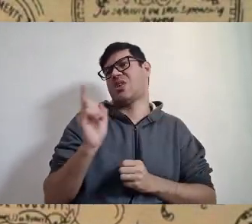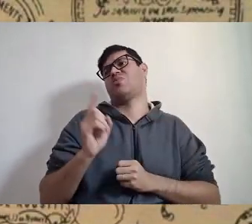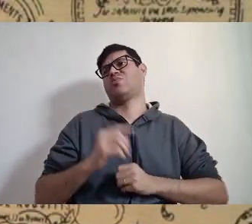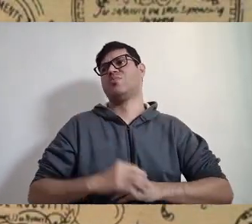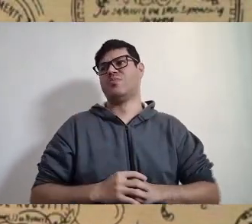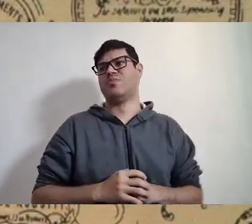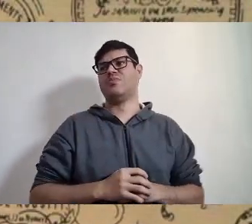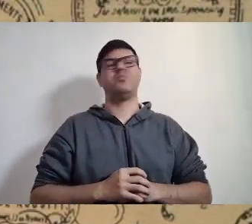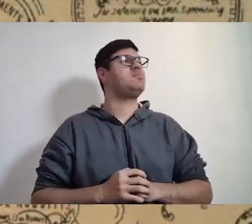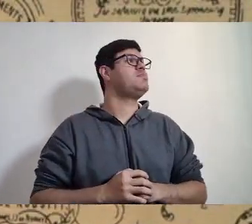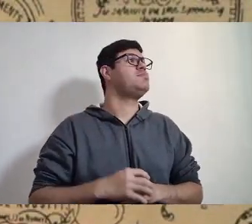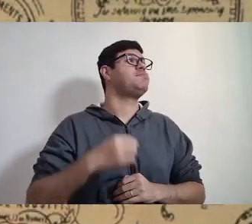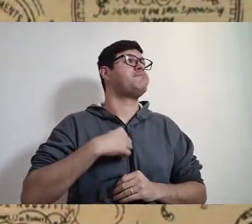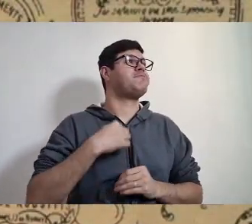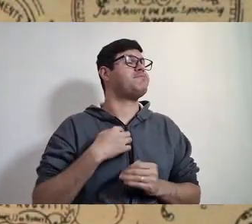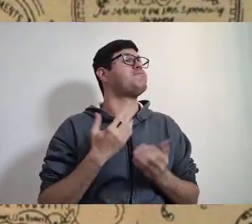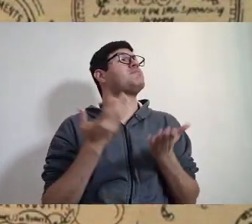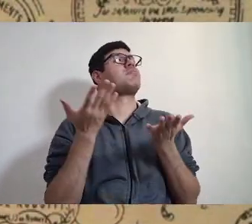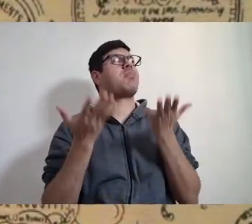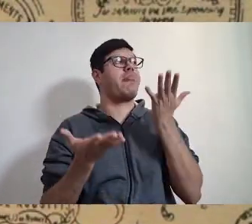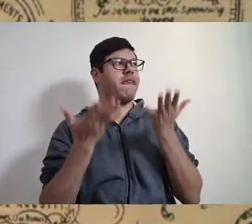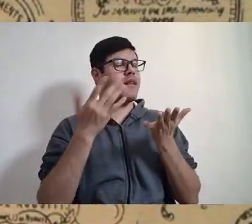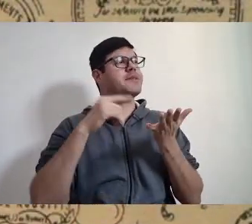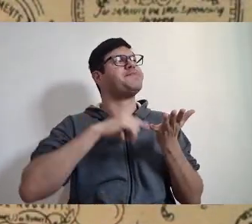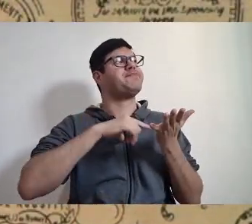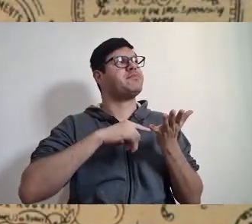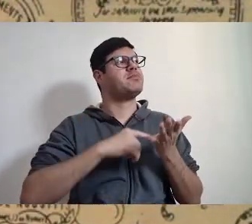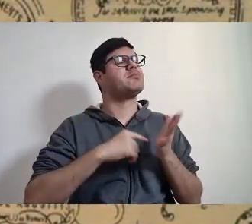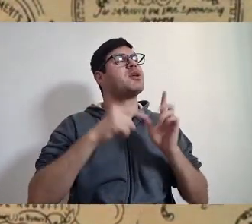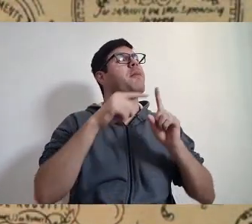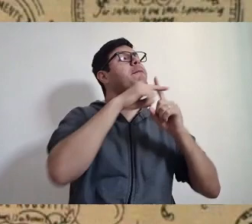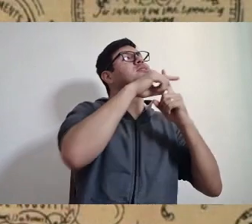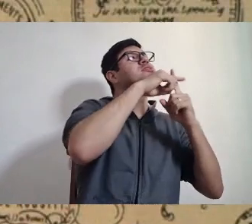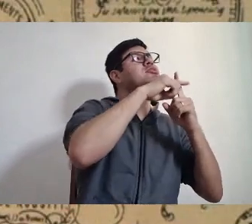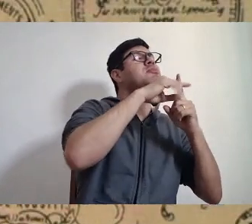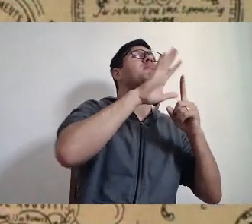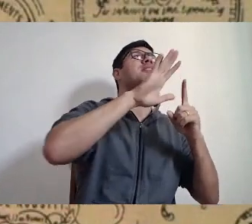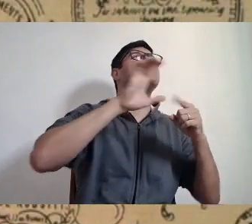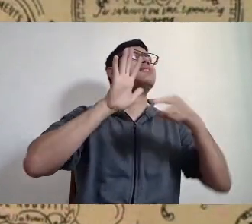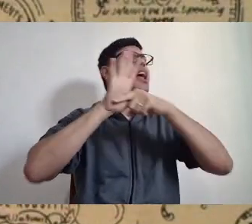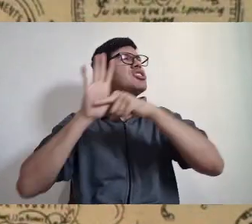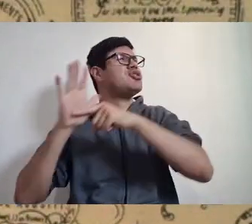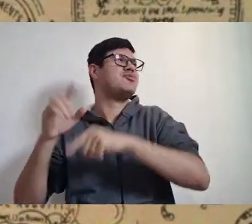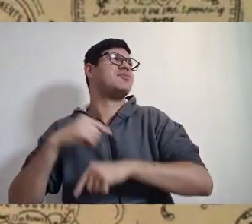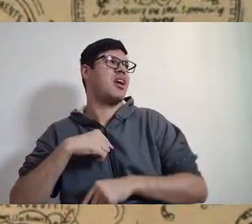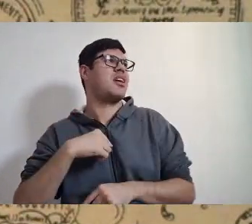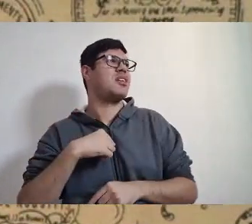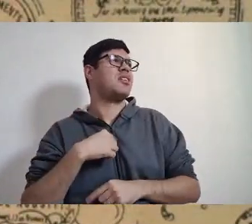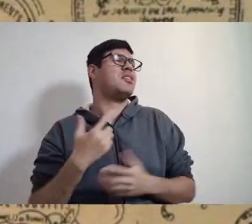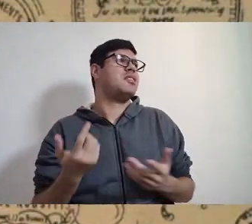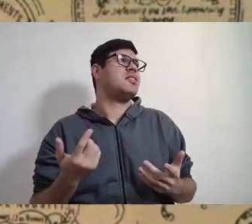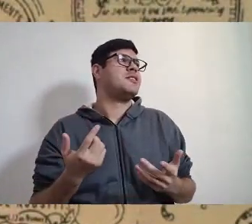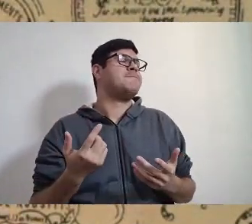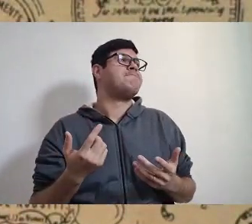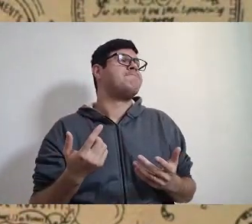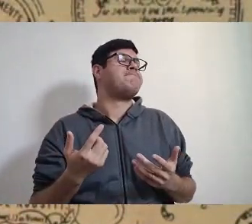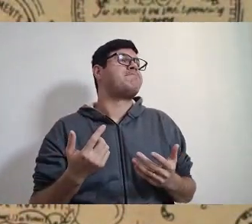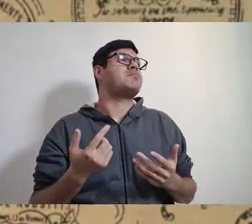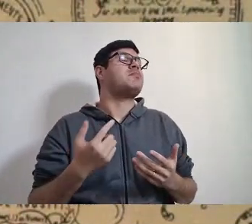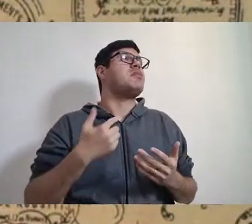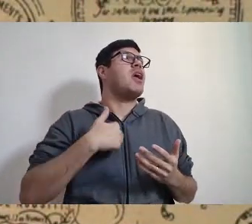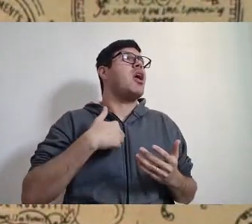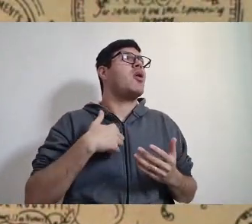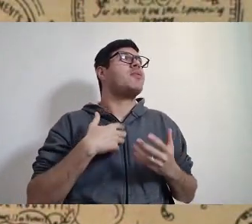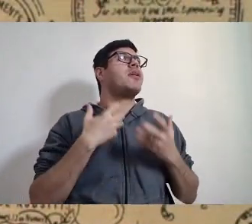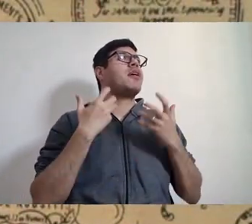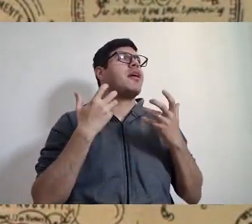na balança aí, né? Tem pontos muito positivos em aumentar, mas também tem os negativos. Tem os muito positivos também de